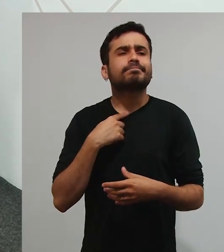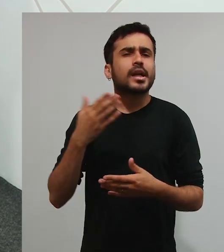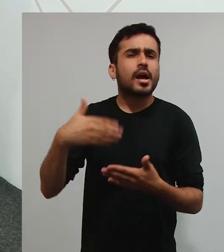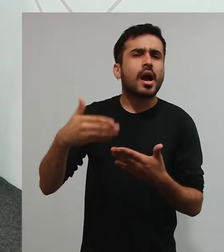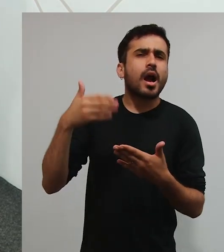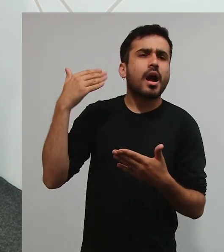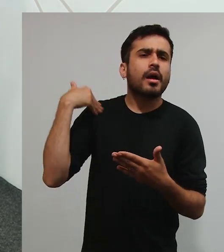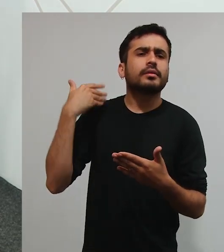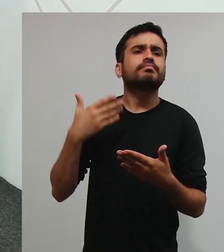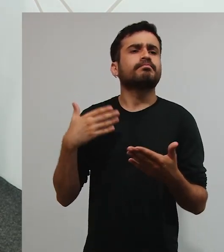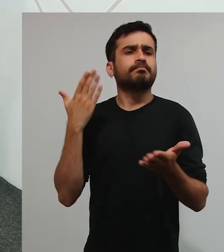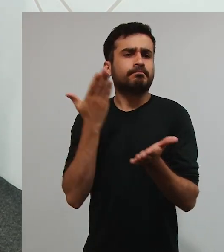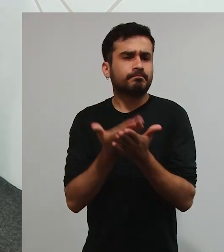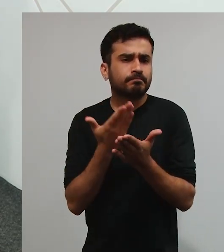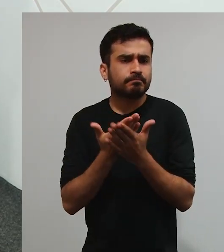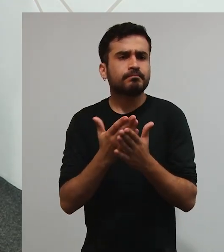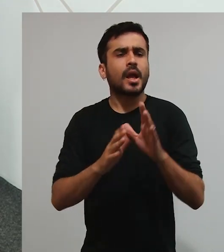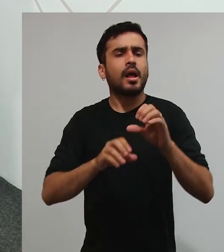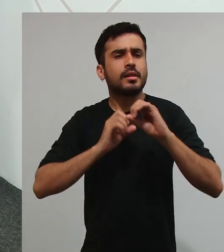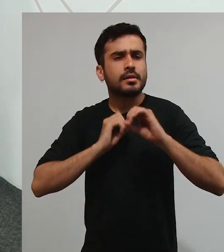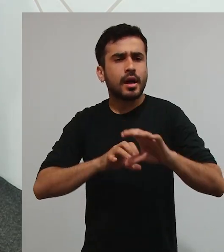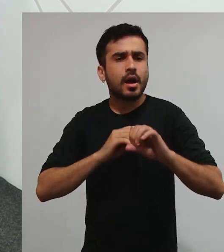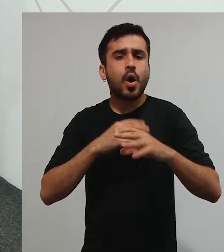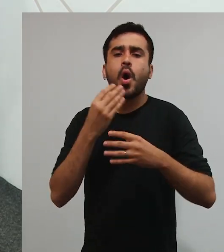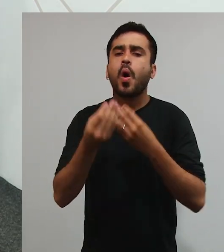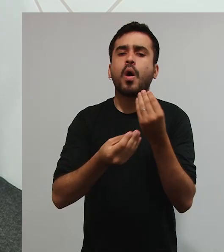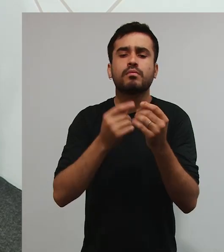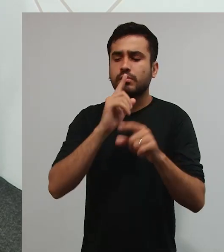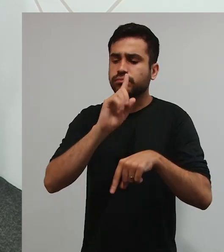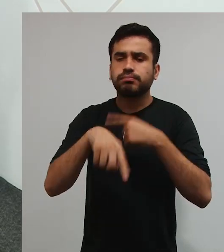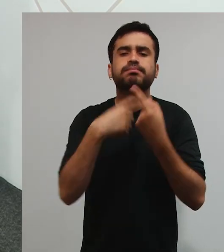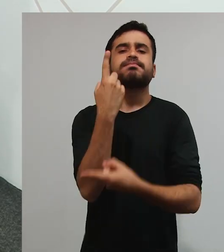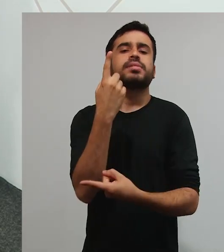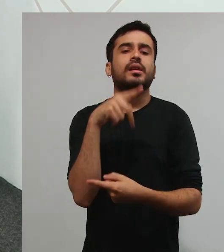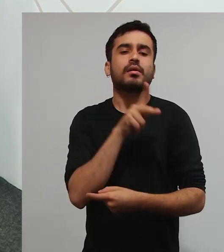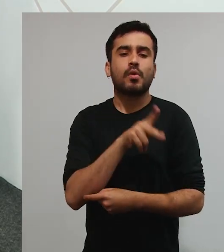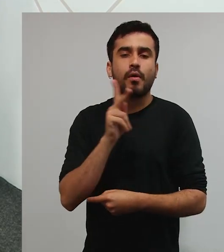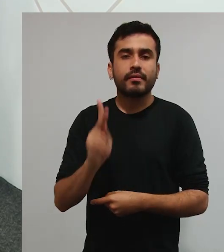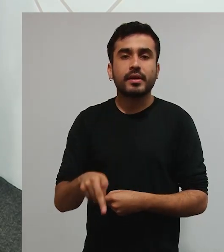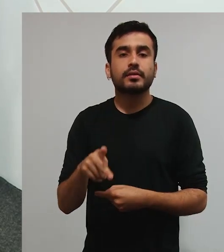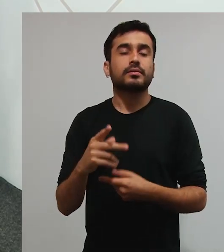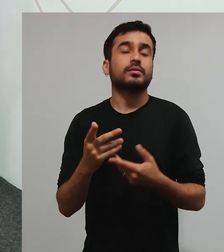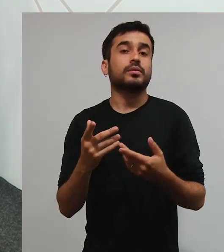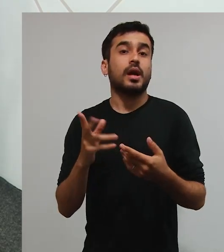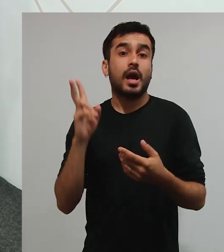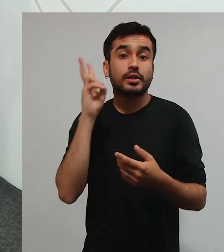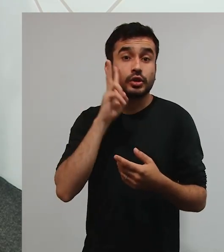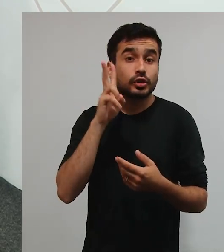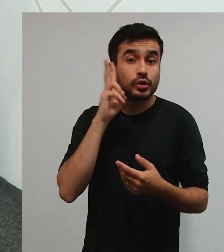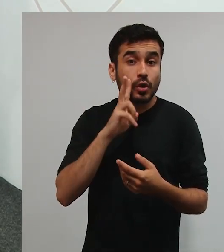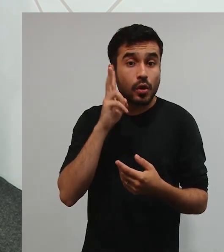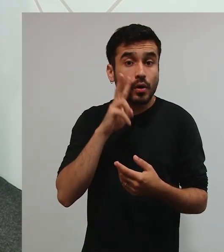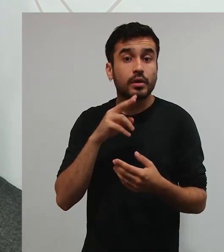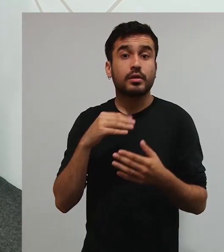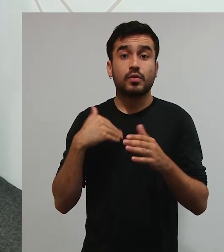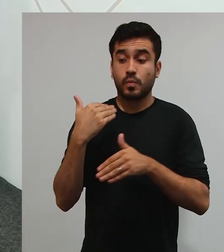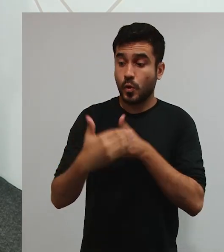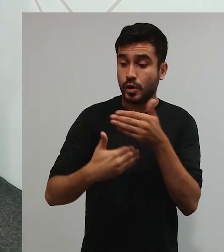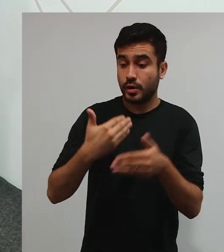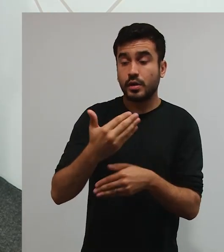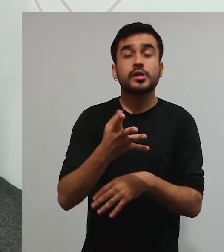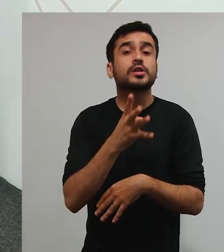Quando você foi chamado para a educação, como que você se tornou professor, essa história do processo